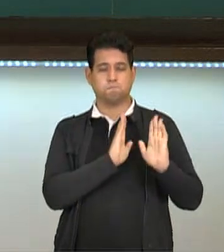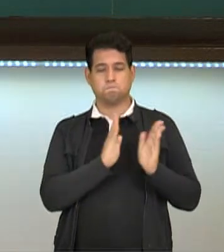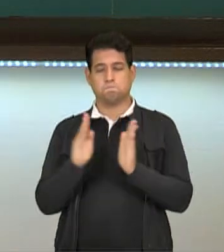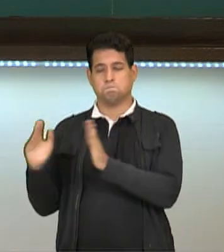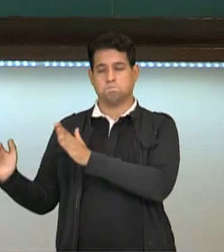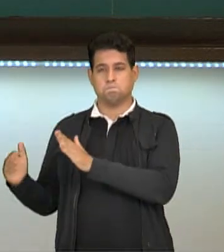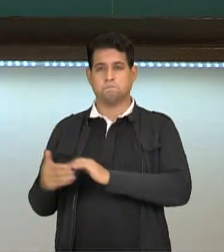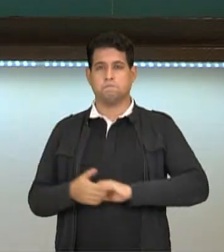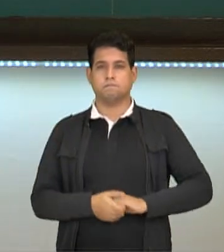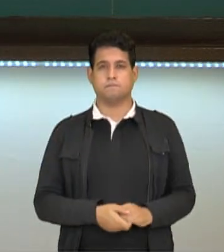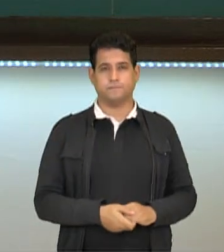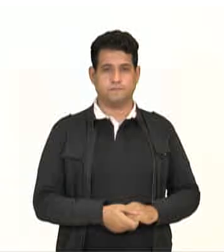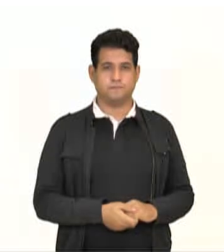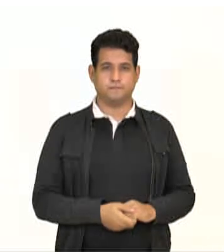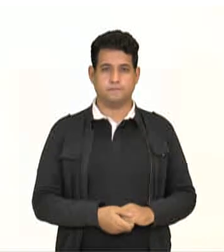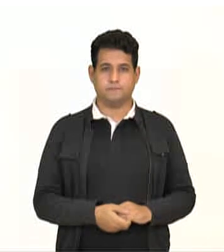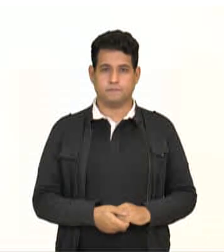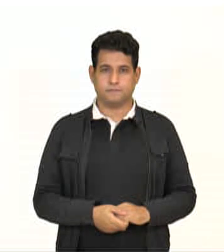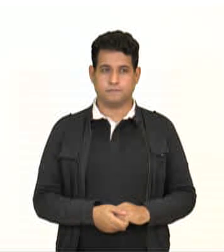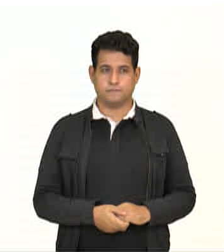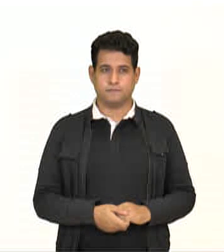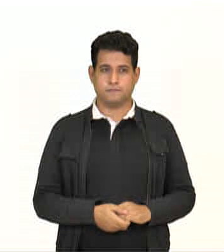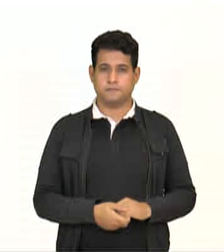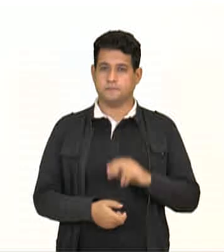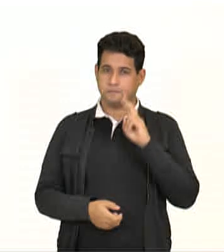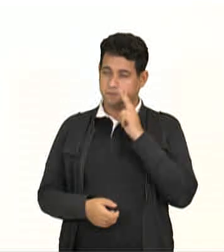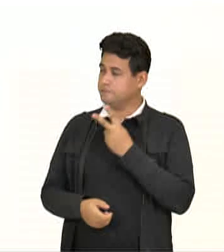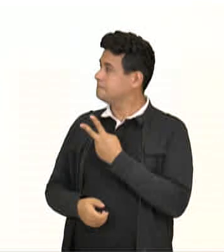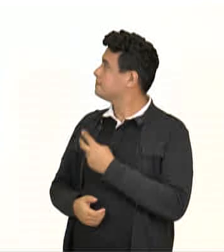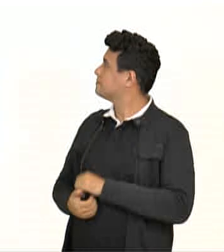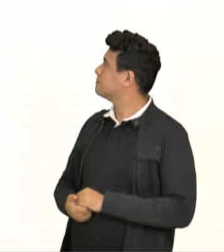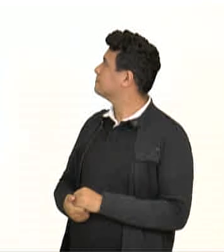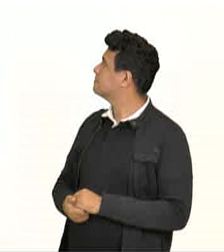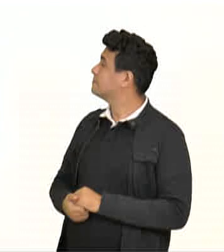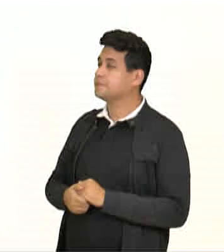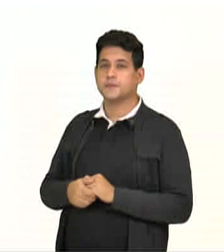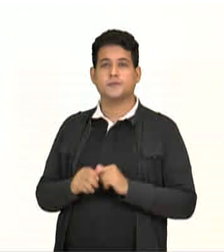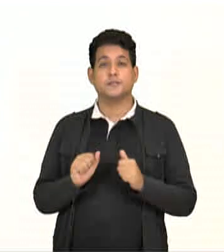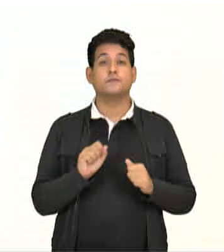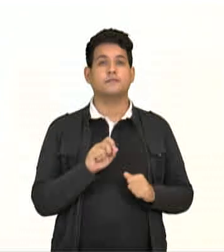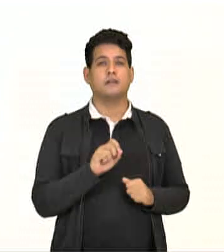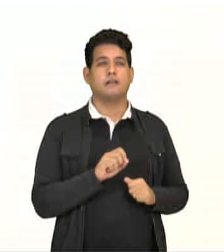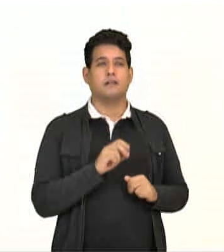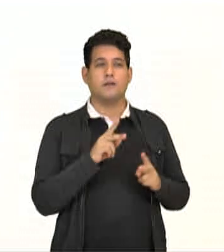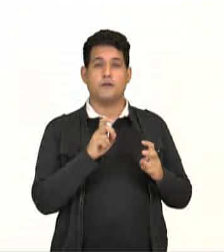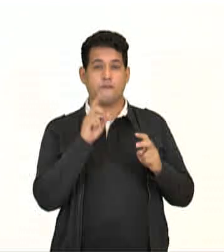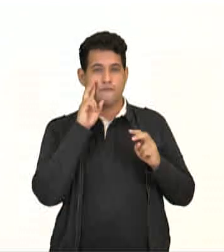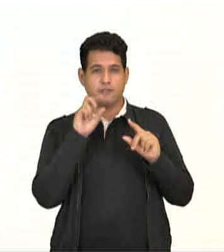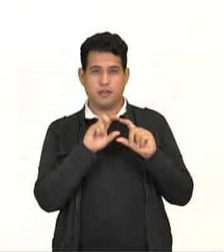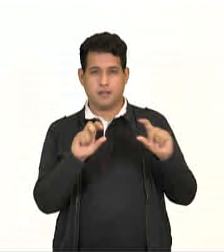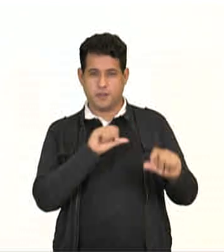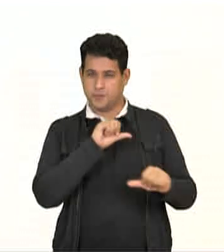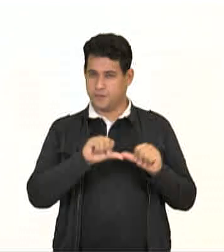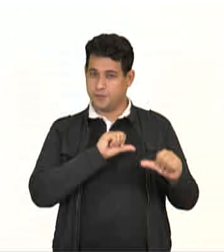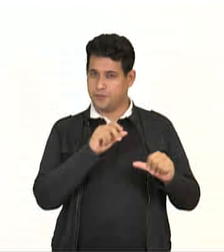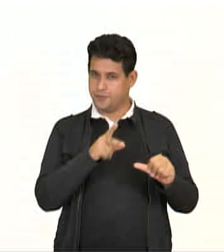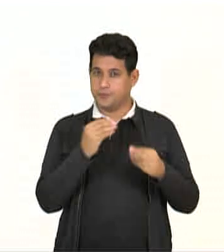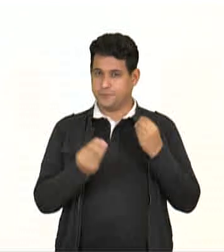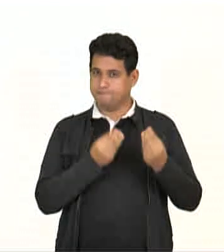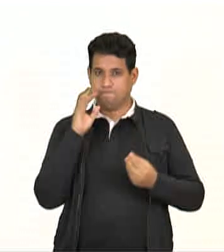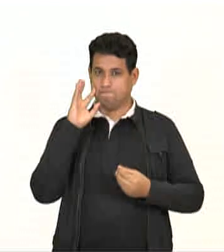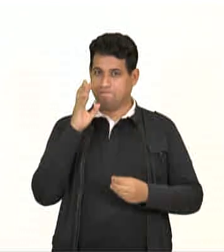sequência. You are gonna lose that girl ficou you are going to lose that